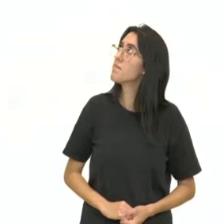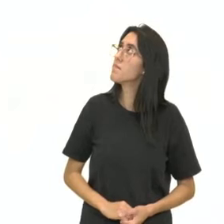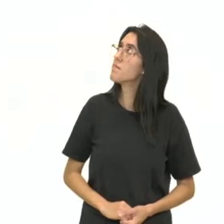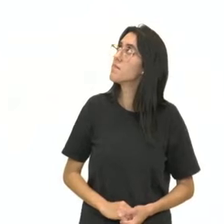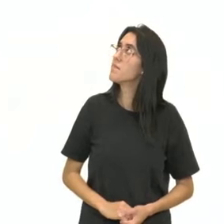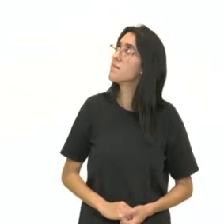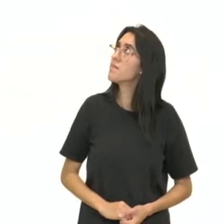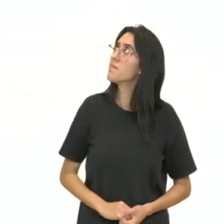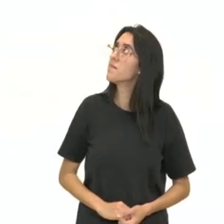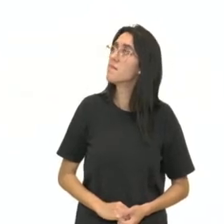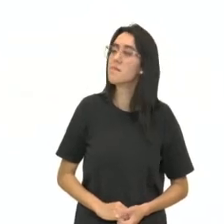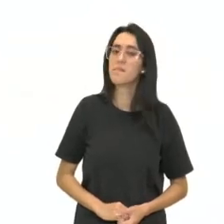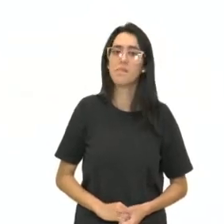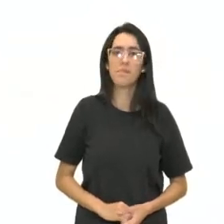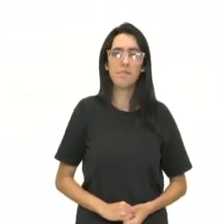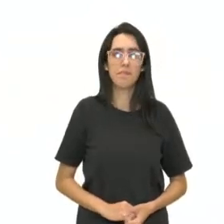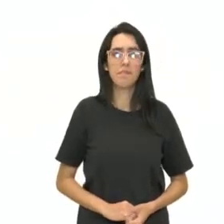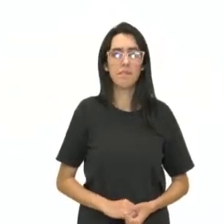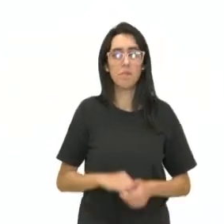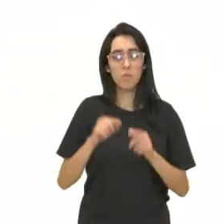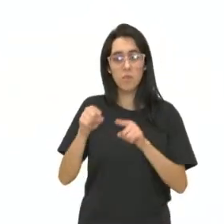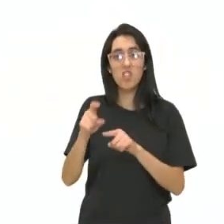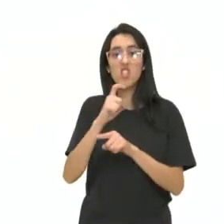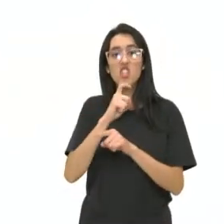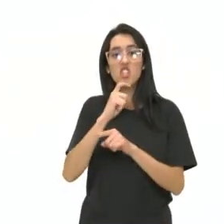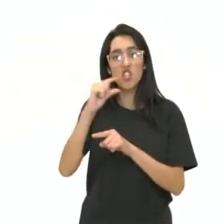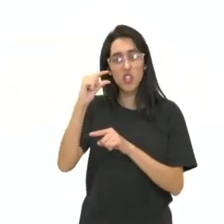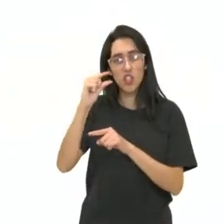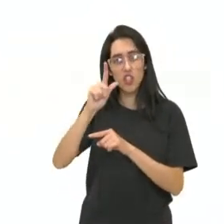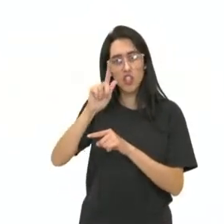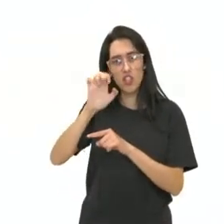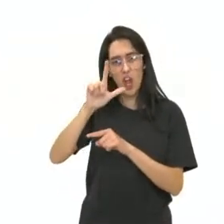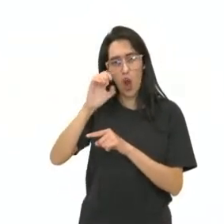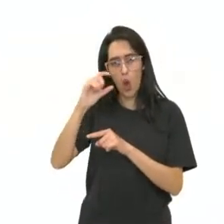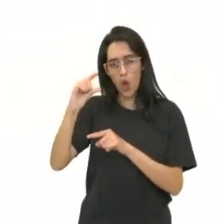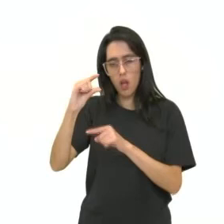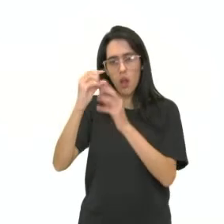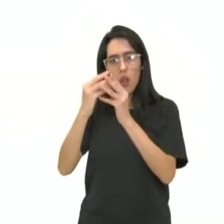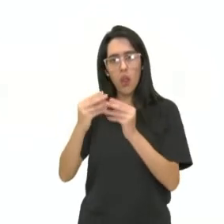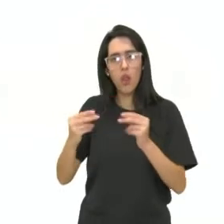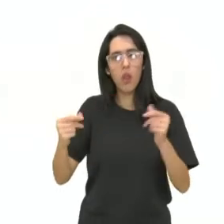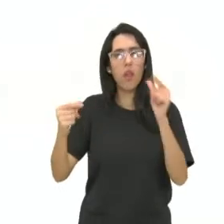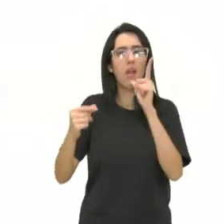em água, né? O gelo se converteu em água. Então, é uma mudança